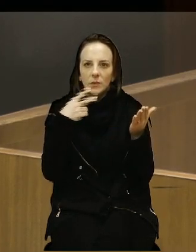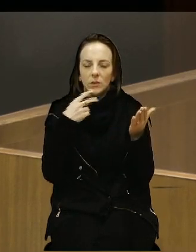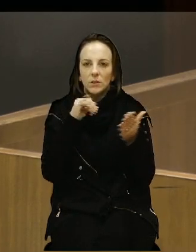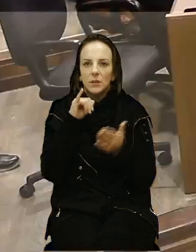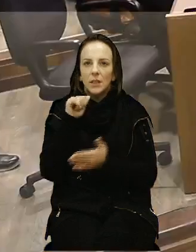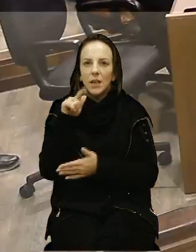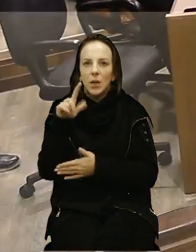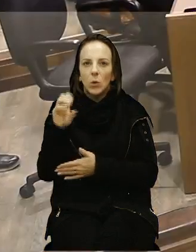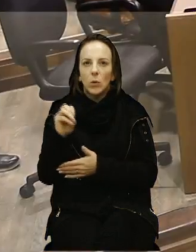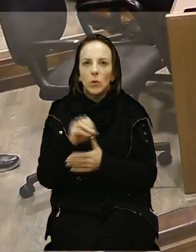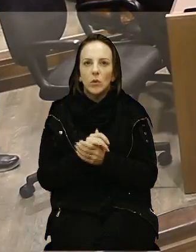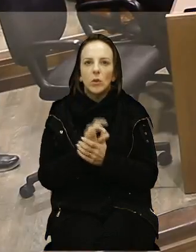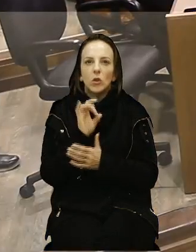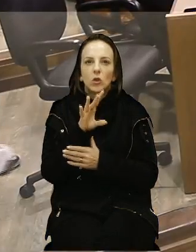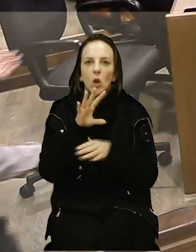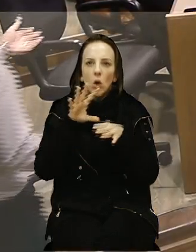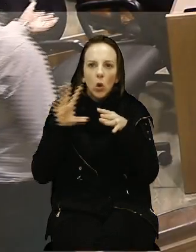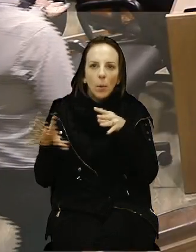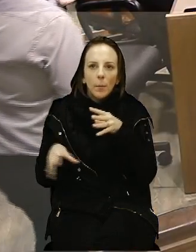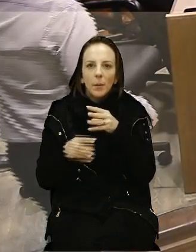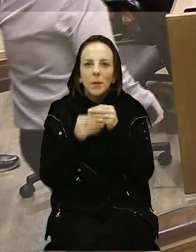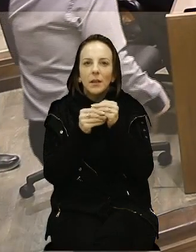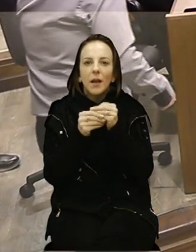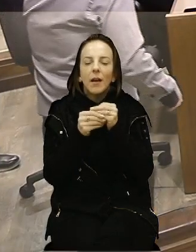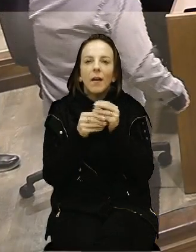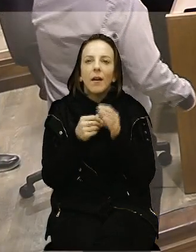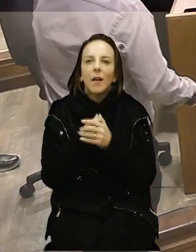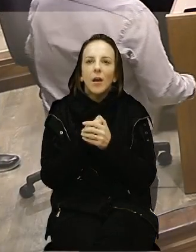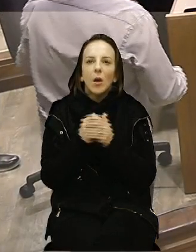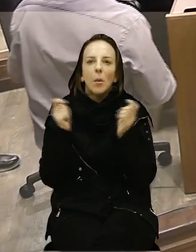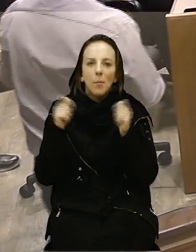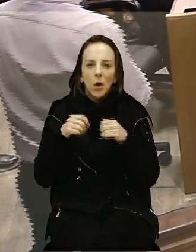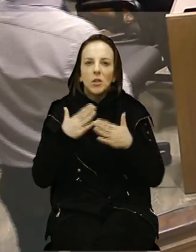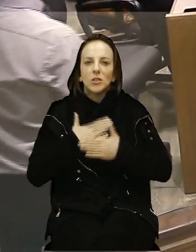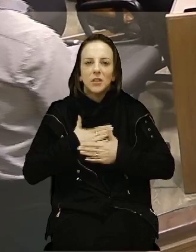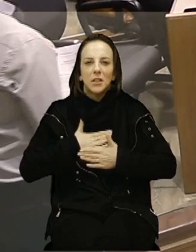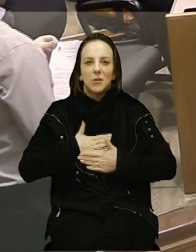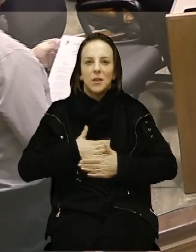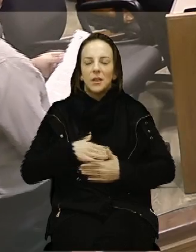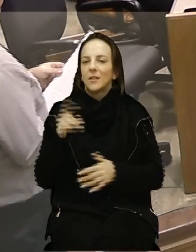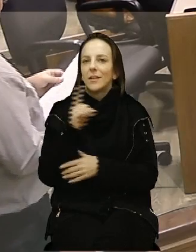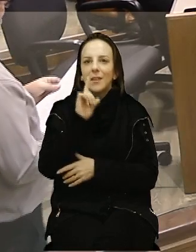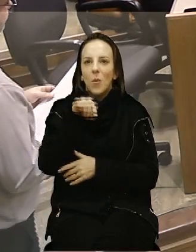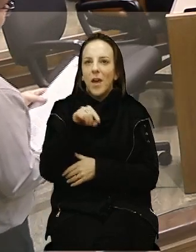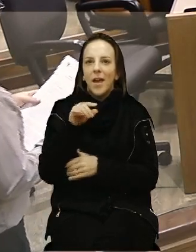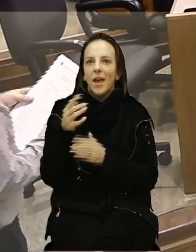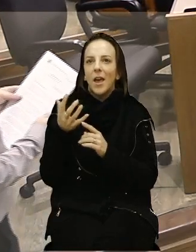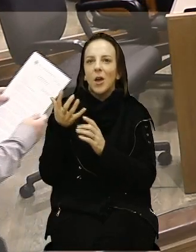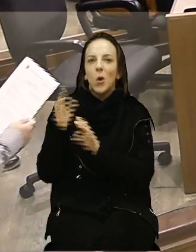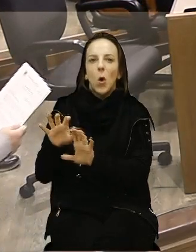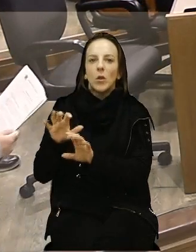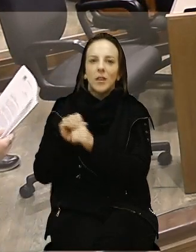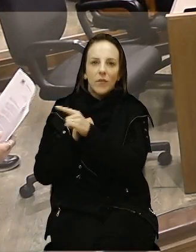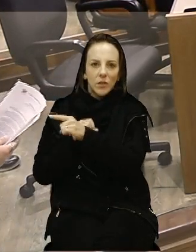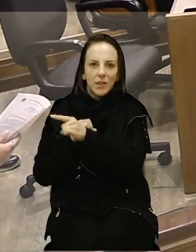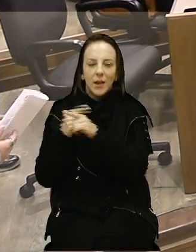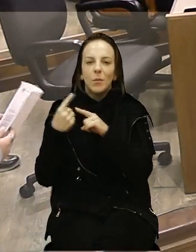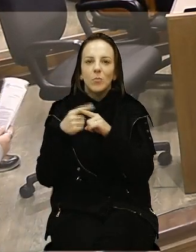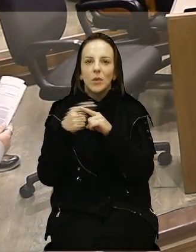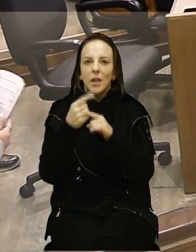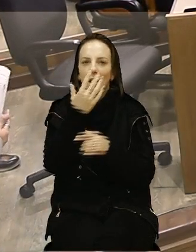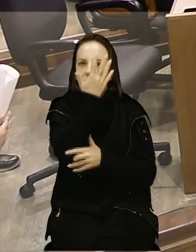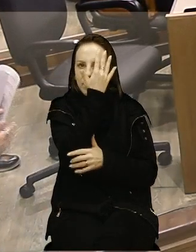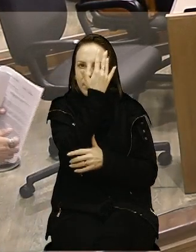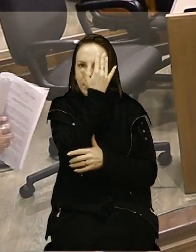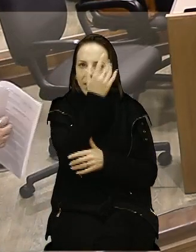Não, só queria fazer ali um comentário que pode ficar tranquilo, vereador, que não é nada contra a sua pessoa, que o governo Adiló não discrimina ninguém,